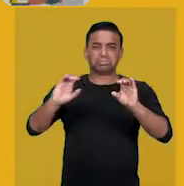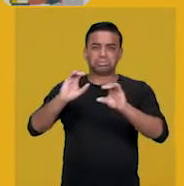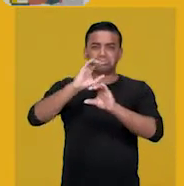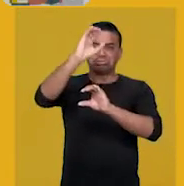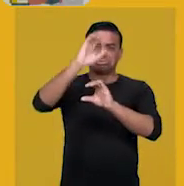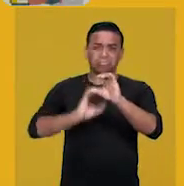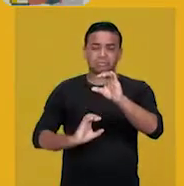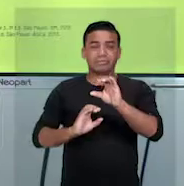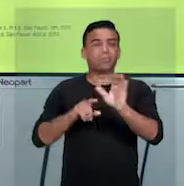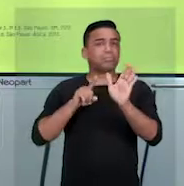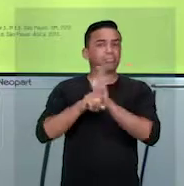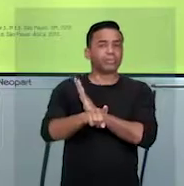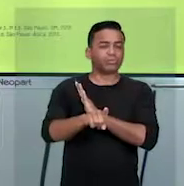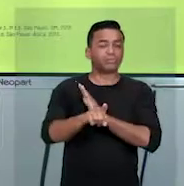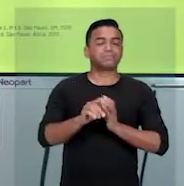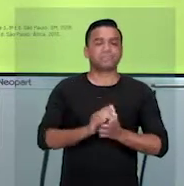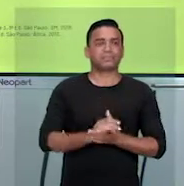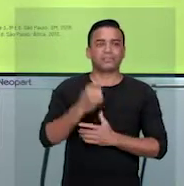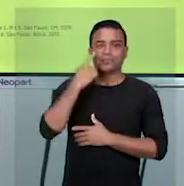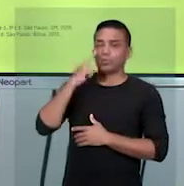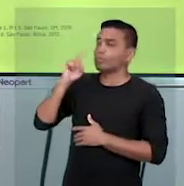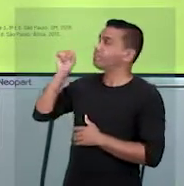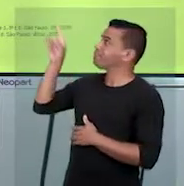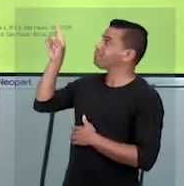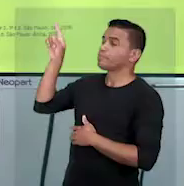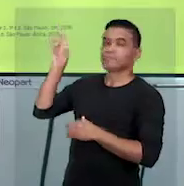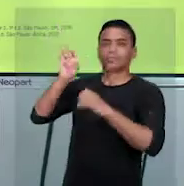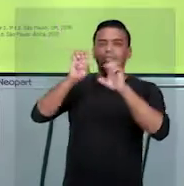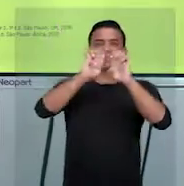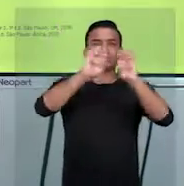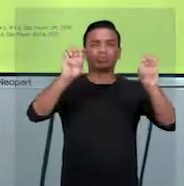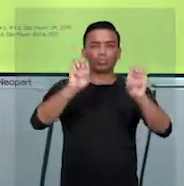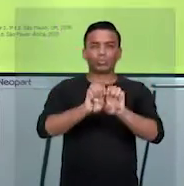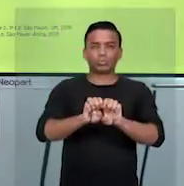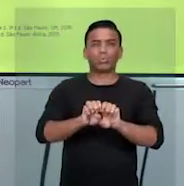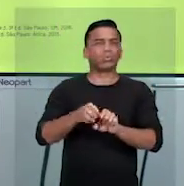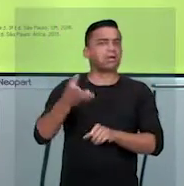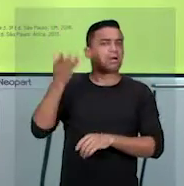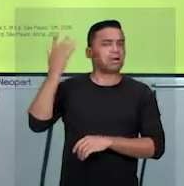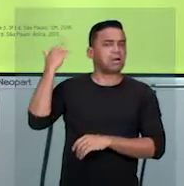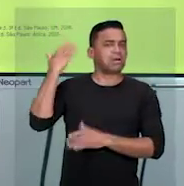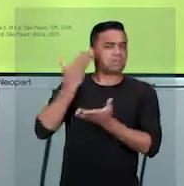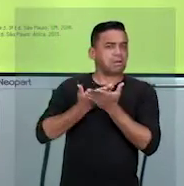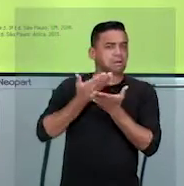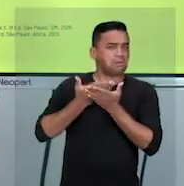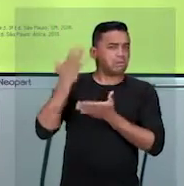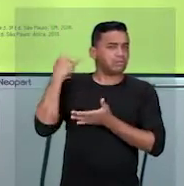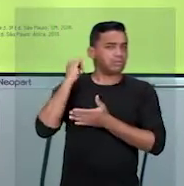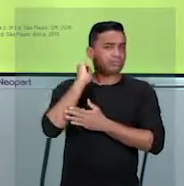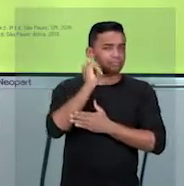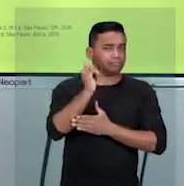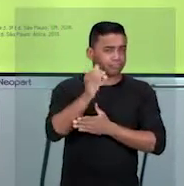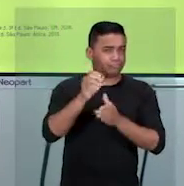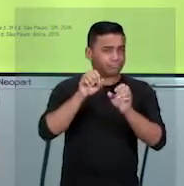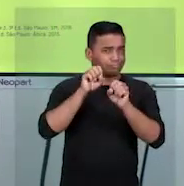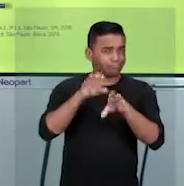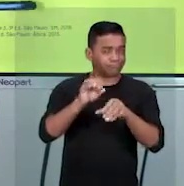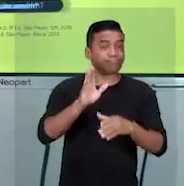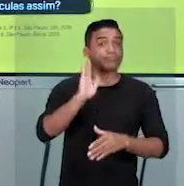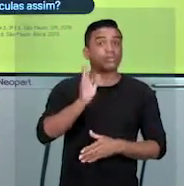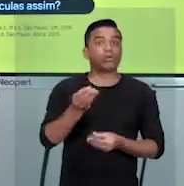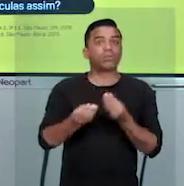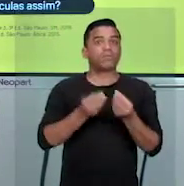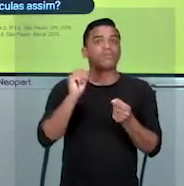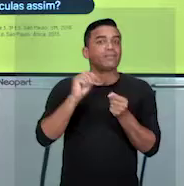eu pergunto a vocês, essa estrutura aqui, com aquilo que nós aprendemos na aula passada, como que a gente pode,